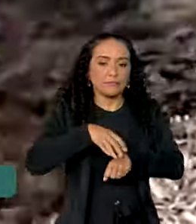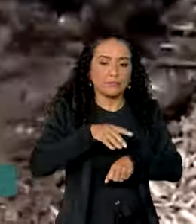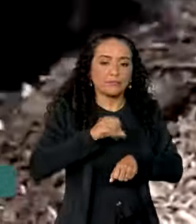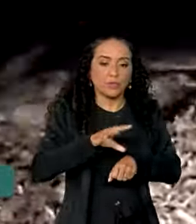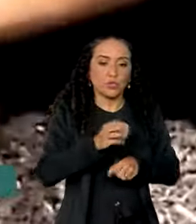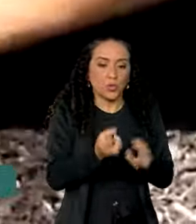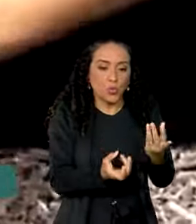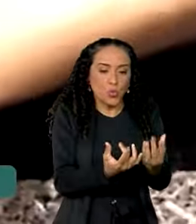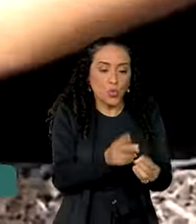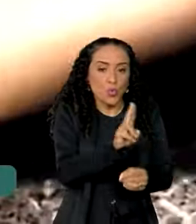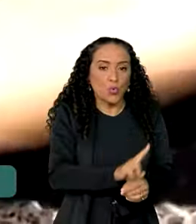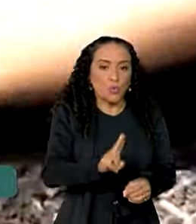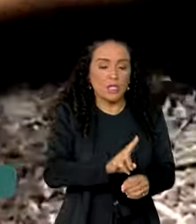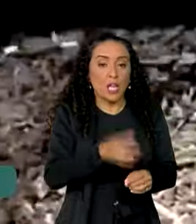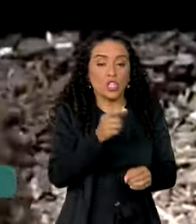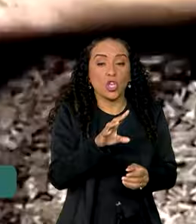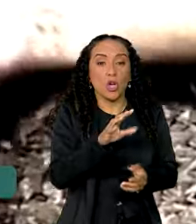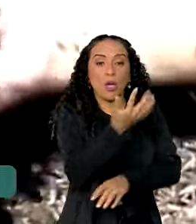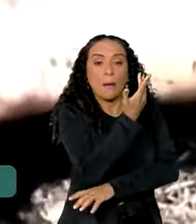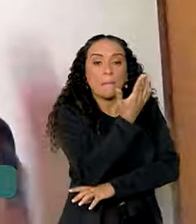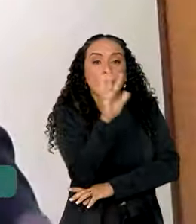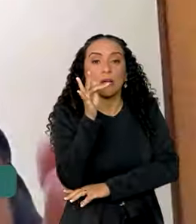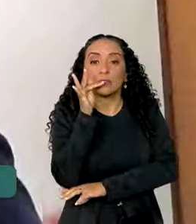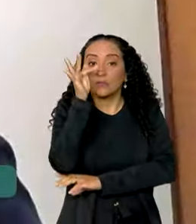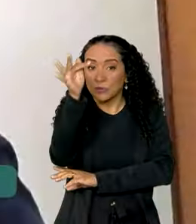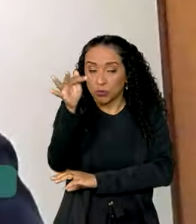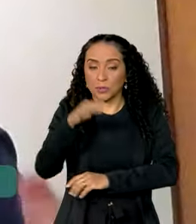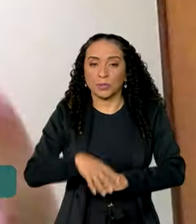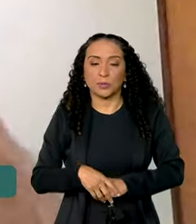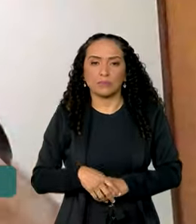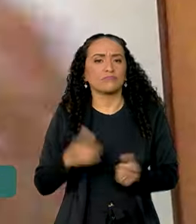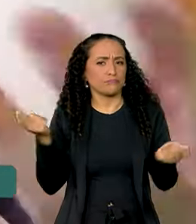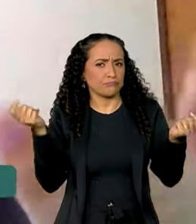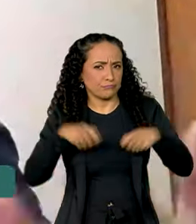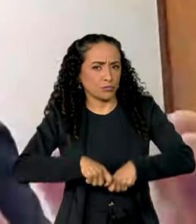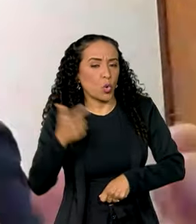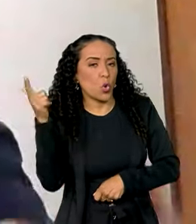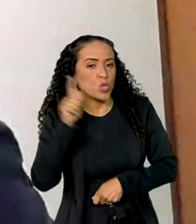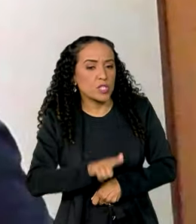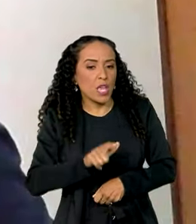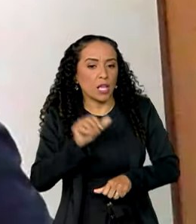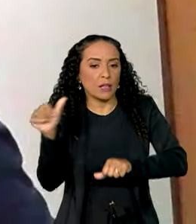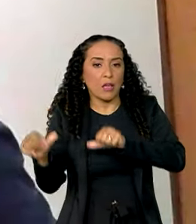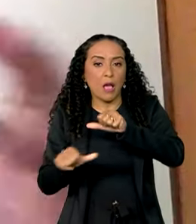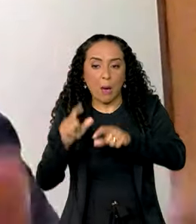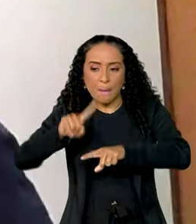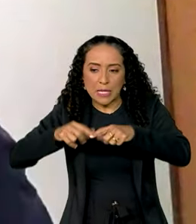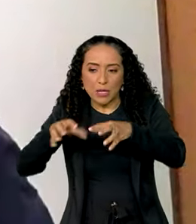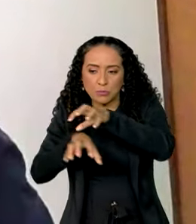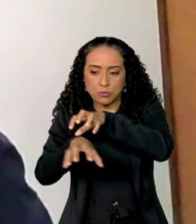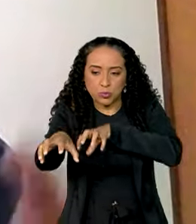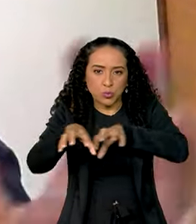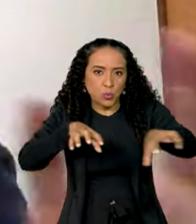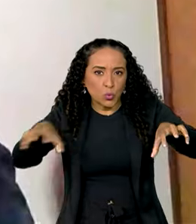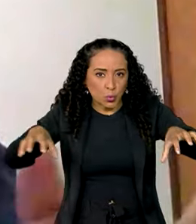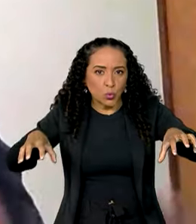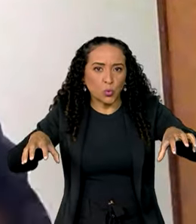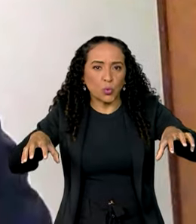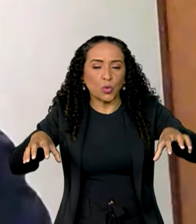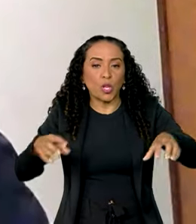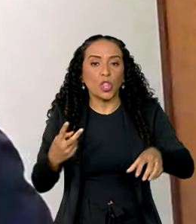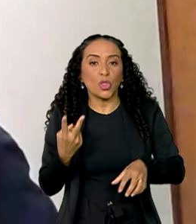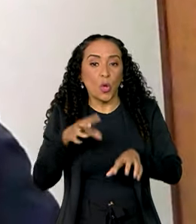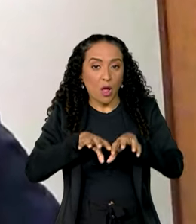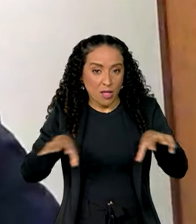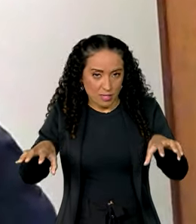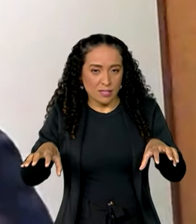u em plantas ornamentais a gente consegue descaracterizar esse material separar em duas